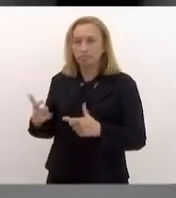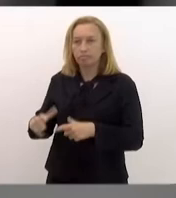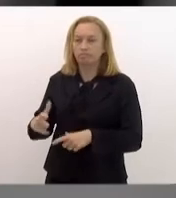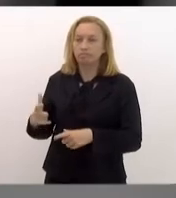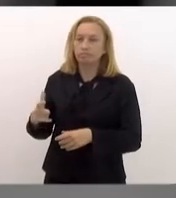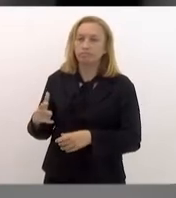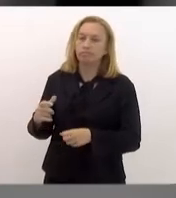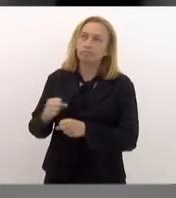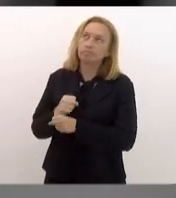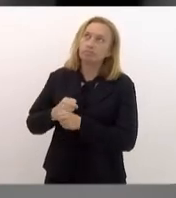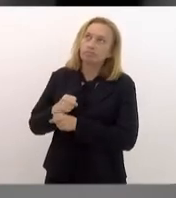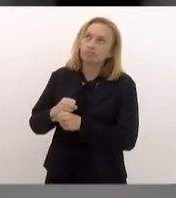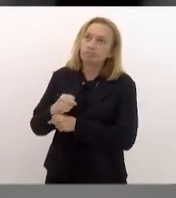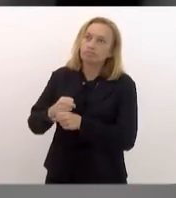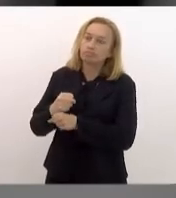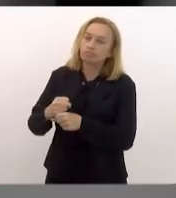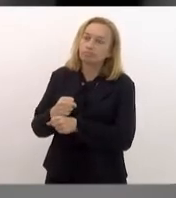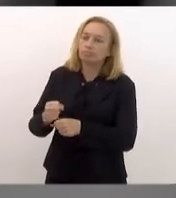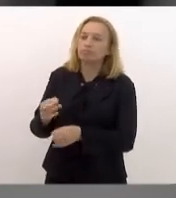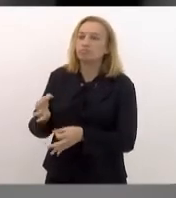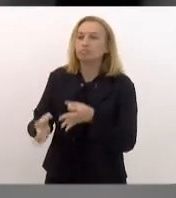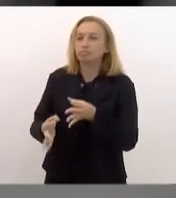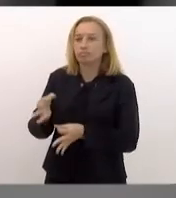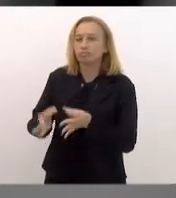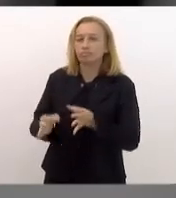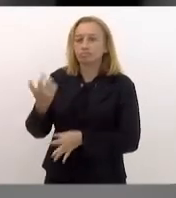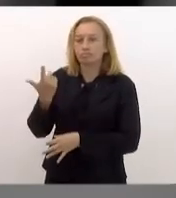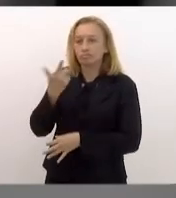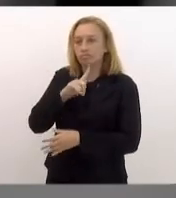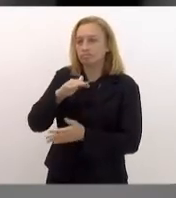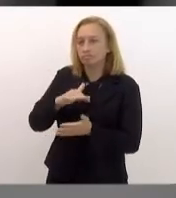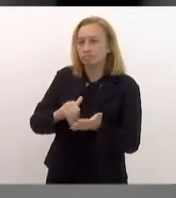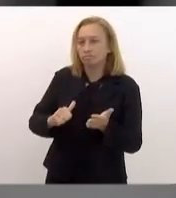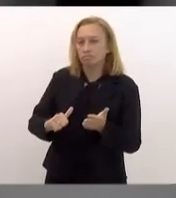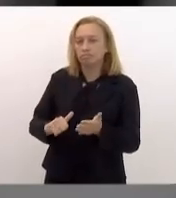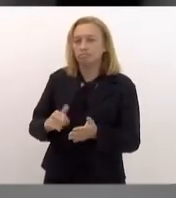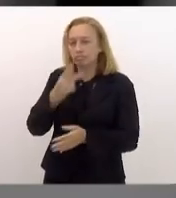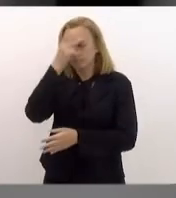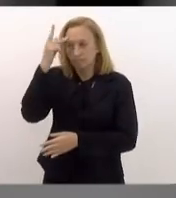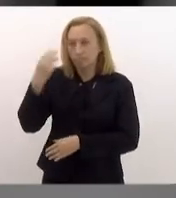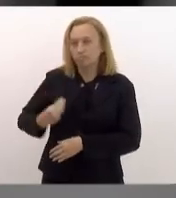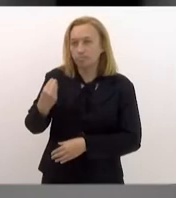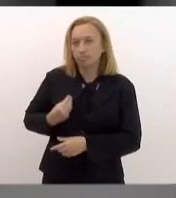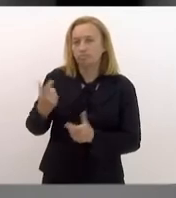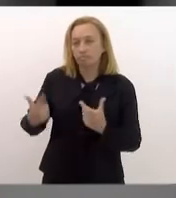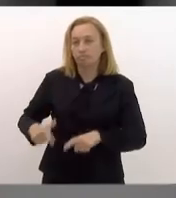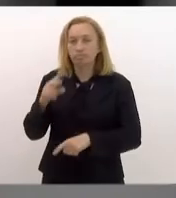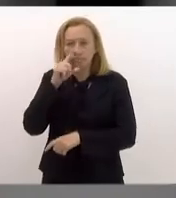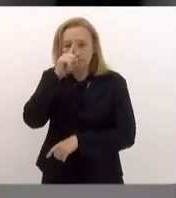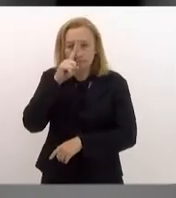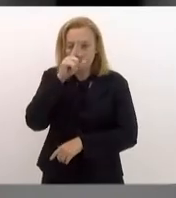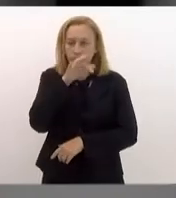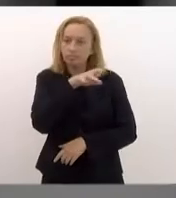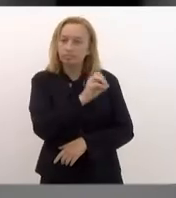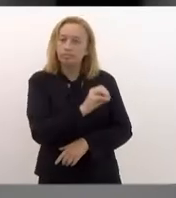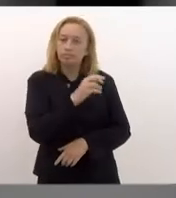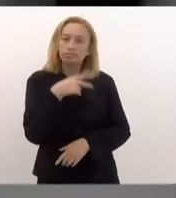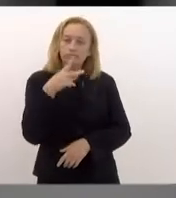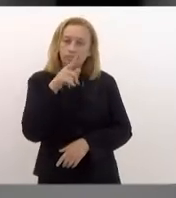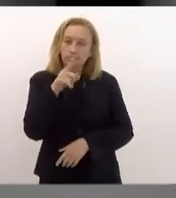justiça durante meses, anos, para a gente conseguir aquela pessoa morando na área de risco. Então, isso que o Leandro falou é o nosso dia a